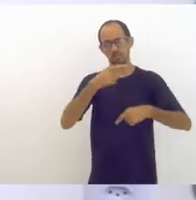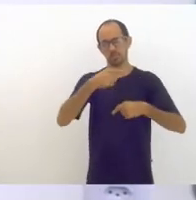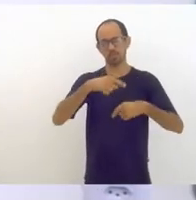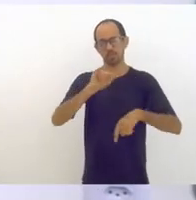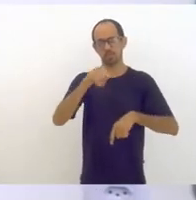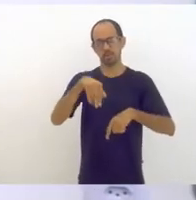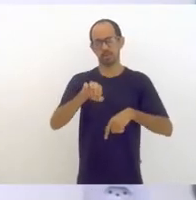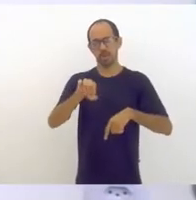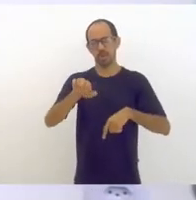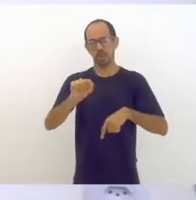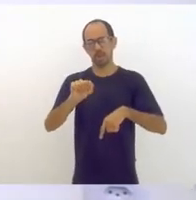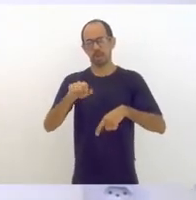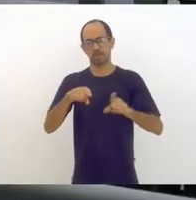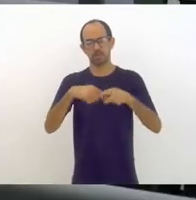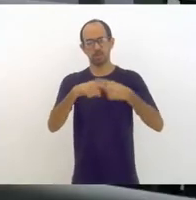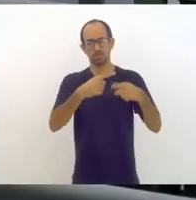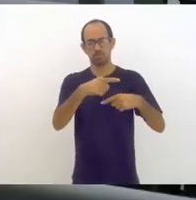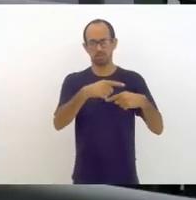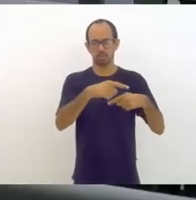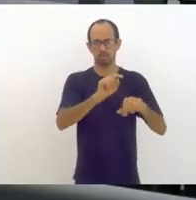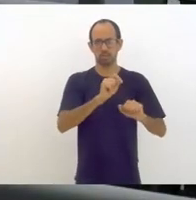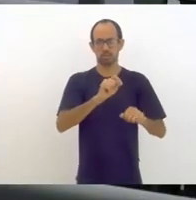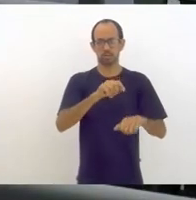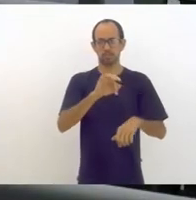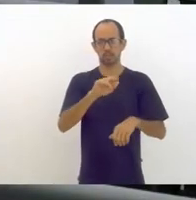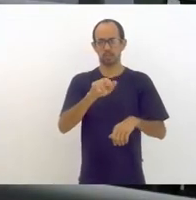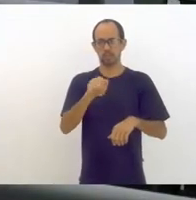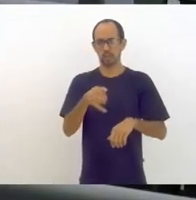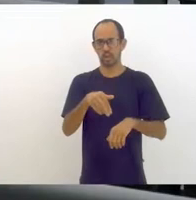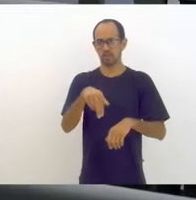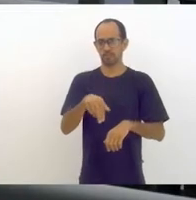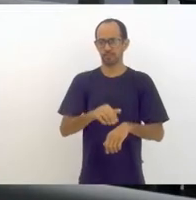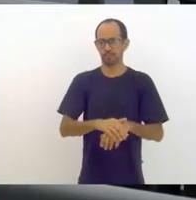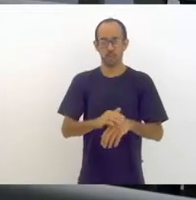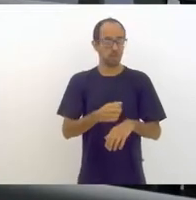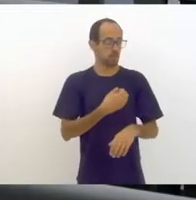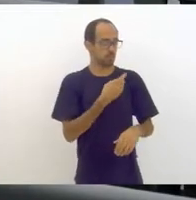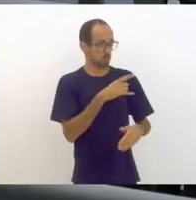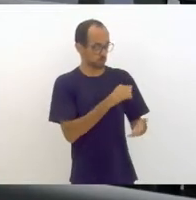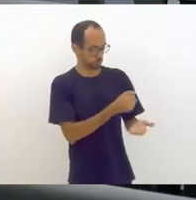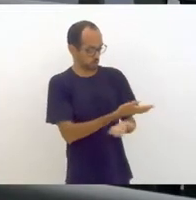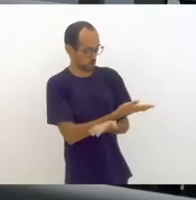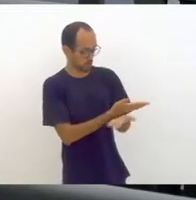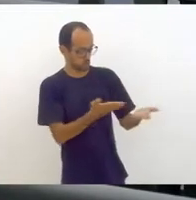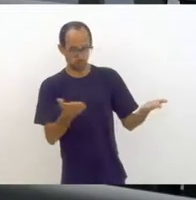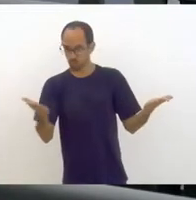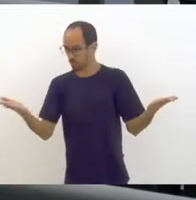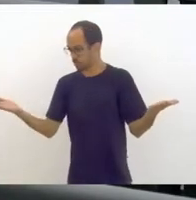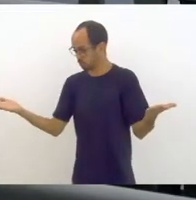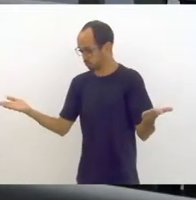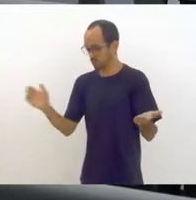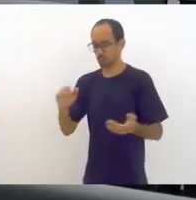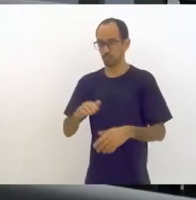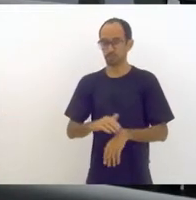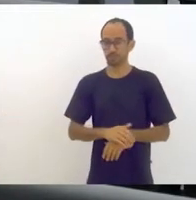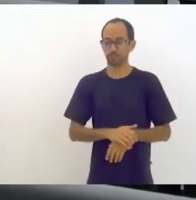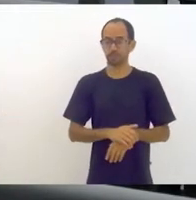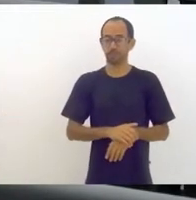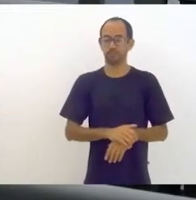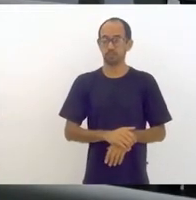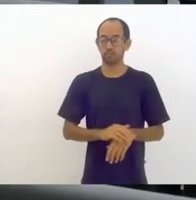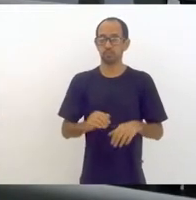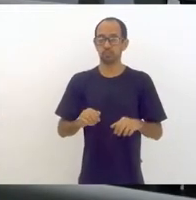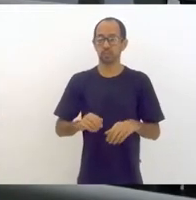e abrimos o debate. Ok? Então, com a palavra, deputado Jari. Bom dia a todos e a todas. Vou fazer aqui